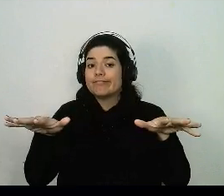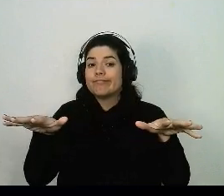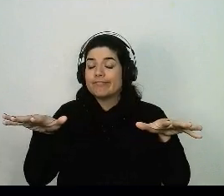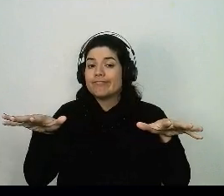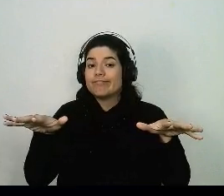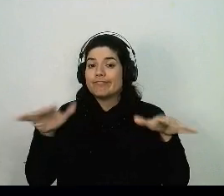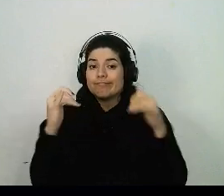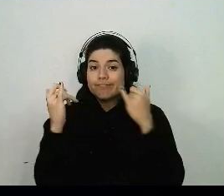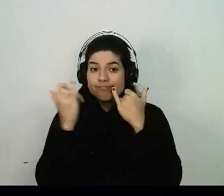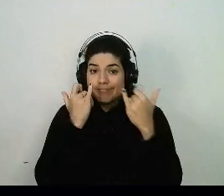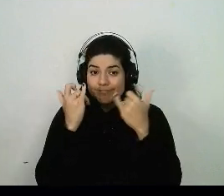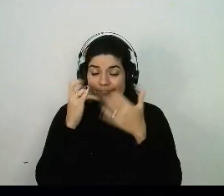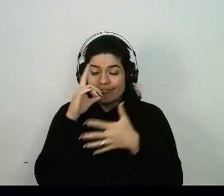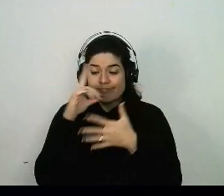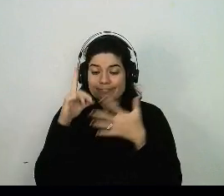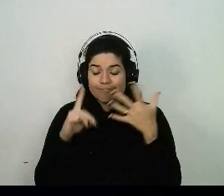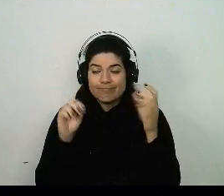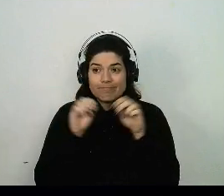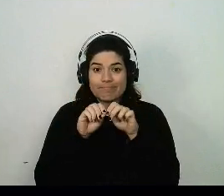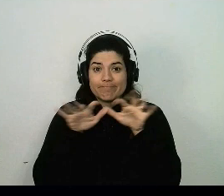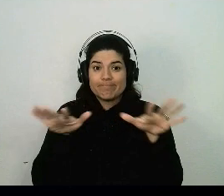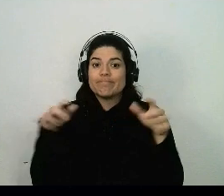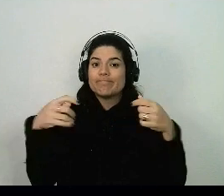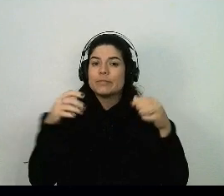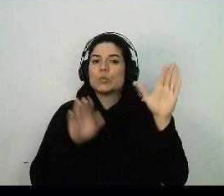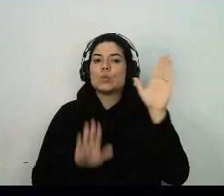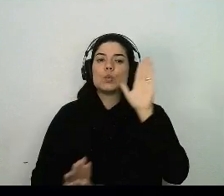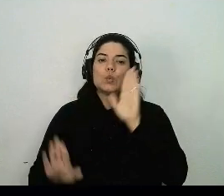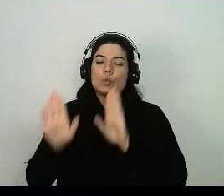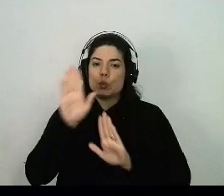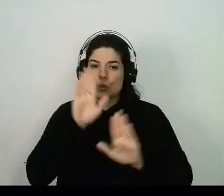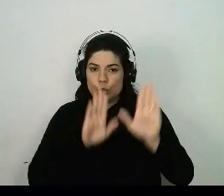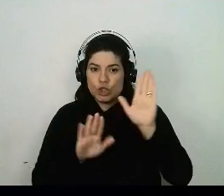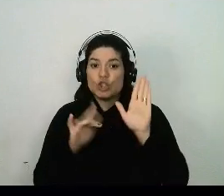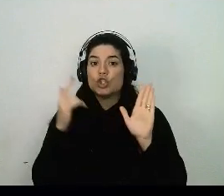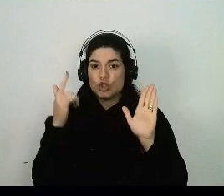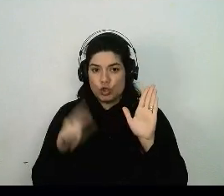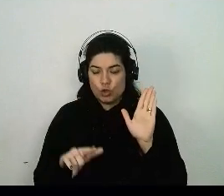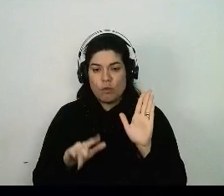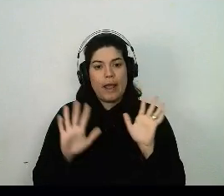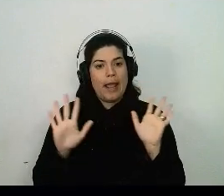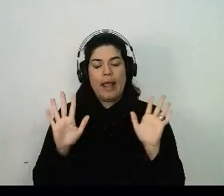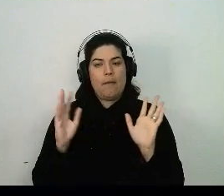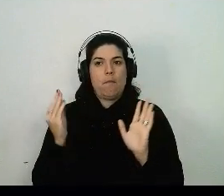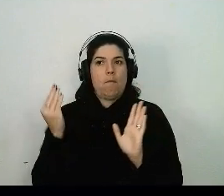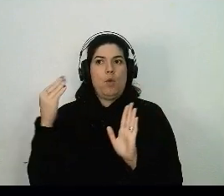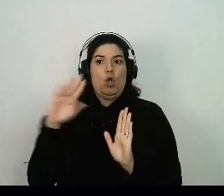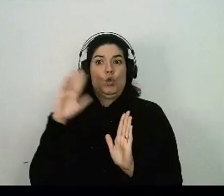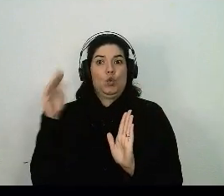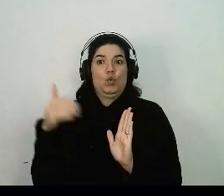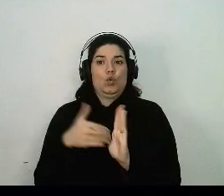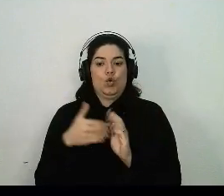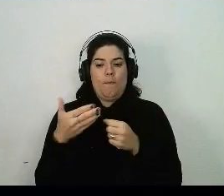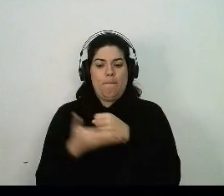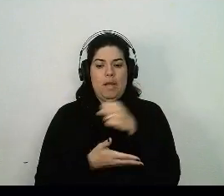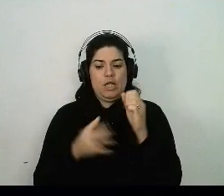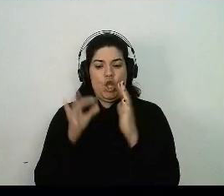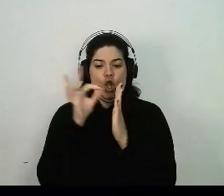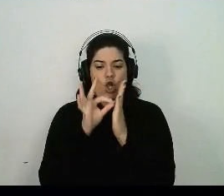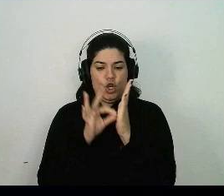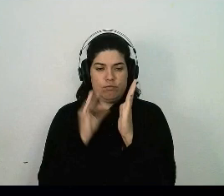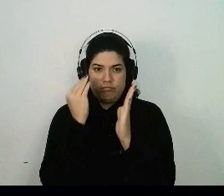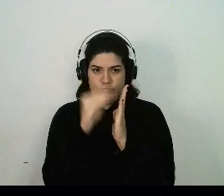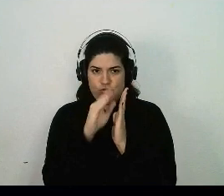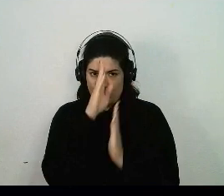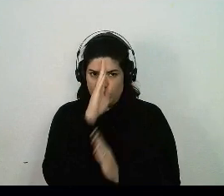precisa ter muito cuidado. De novo, vou falar aqui, não é para a gente colocar toda a nossa base de código lá. Ela não vai